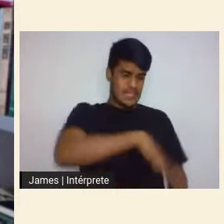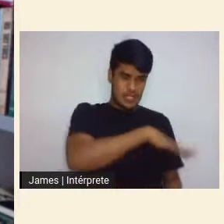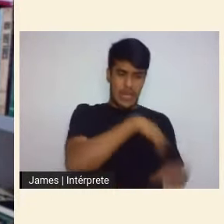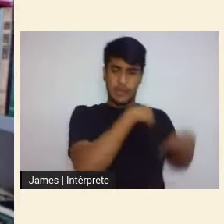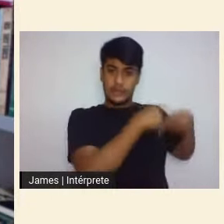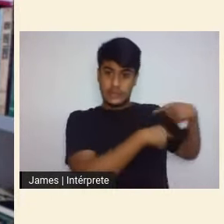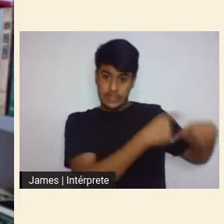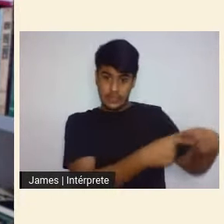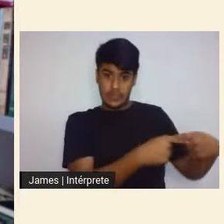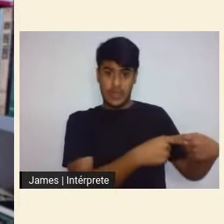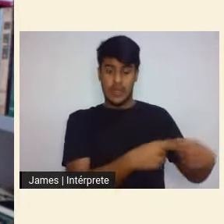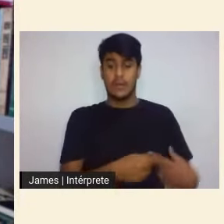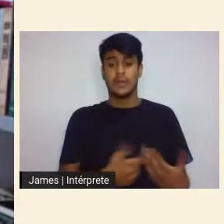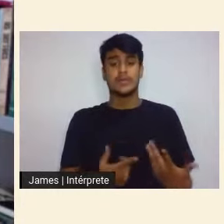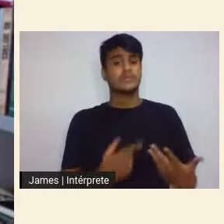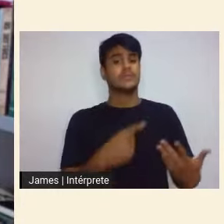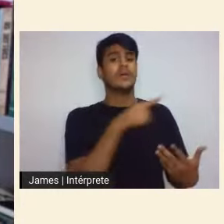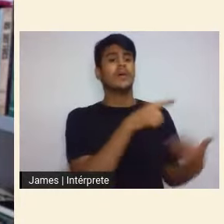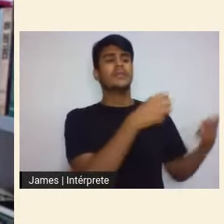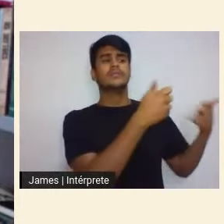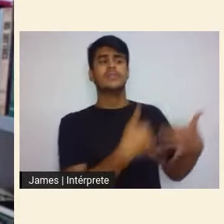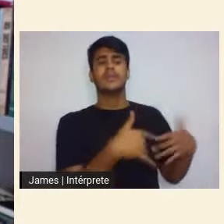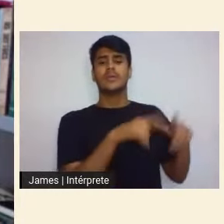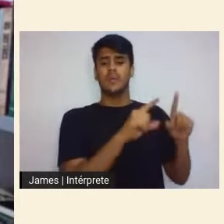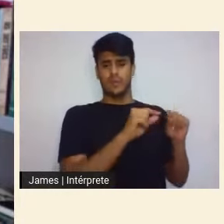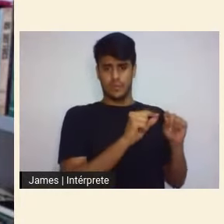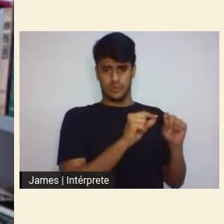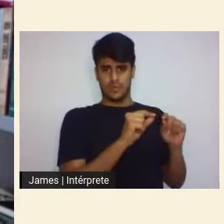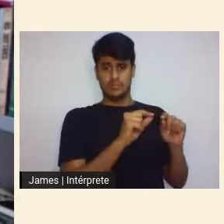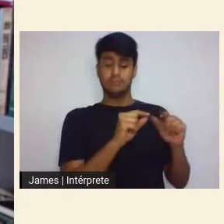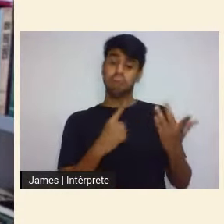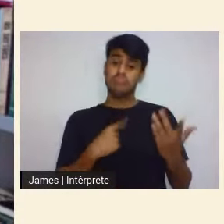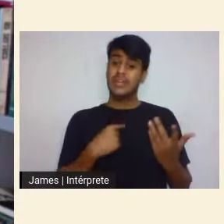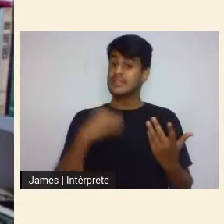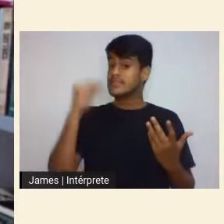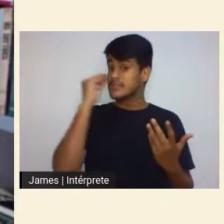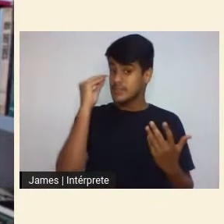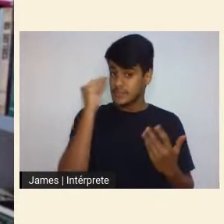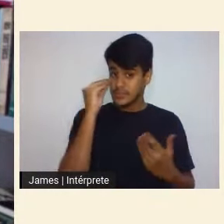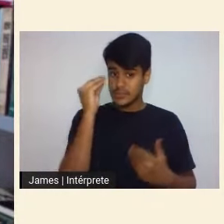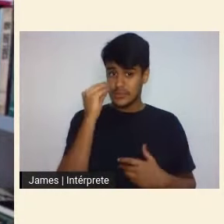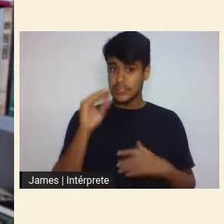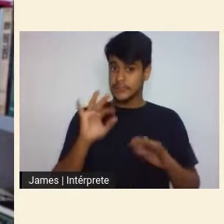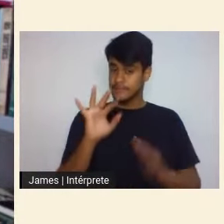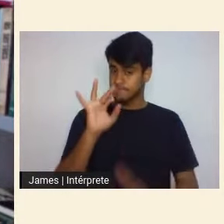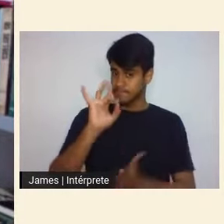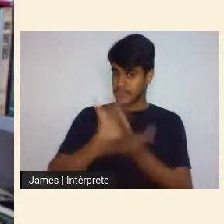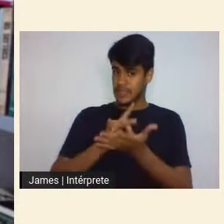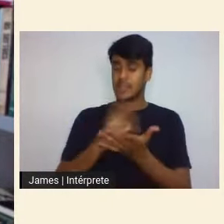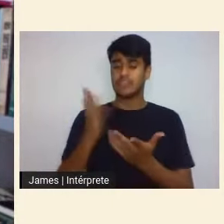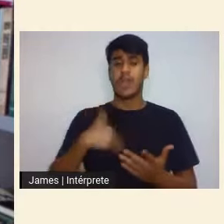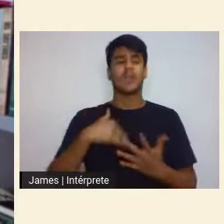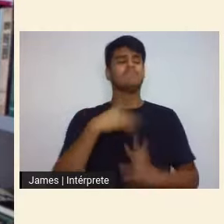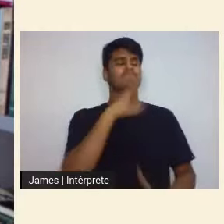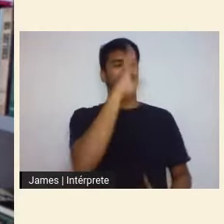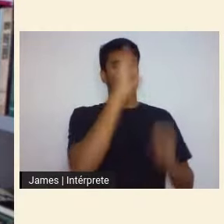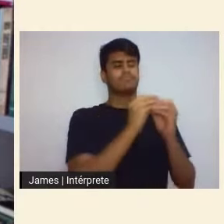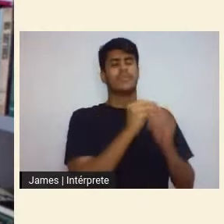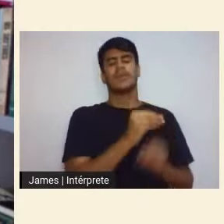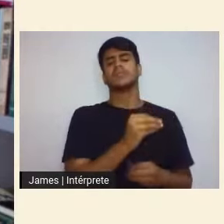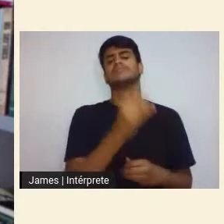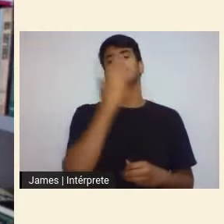foi a seu modo modernista, né, Gilberto Freire está, em grande medida, reconhecendo, né,